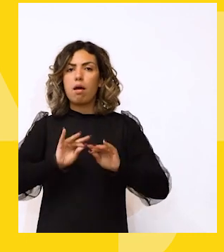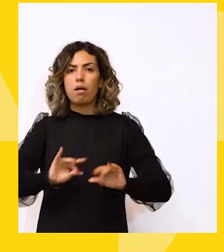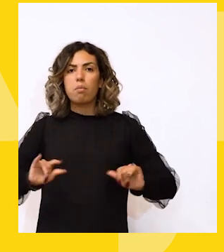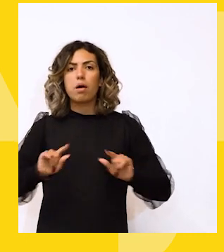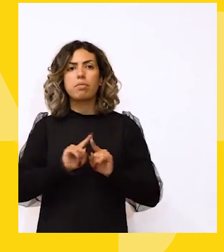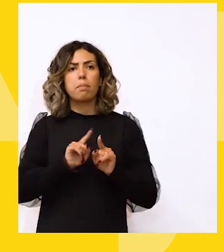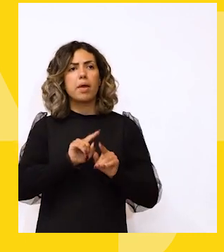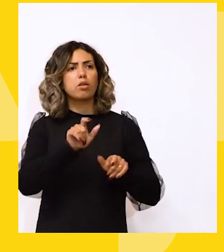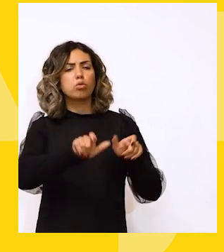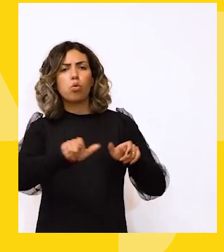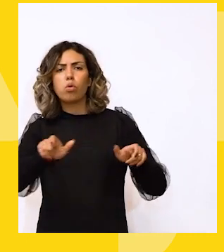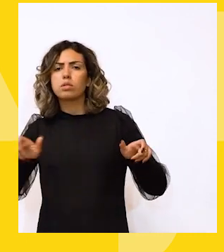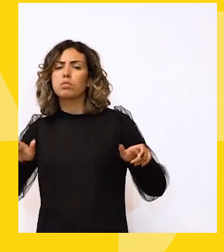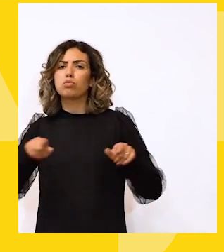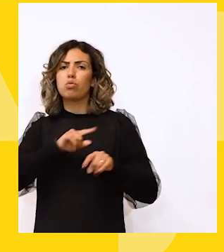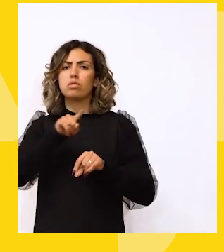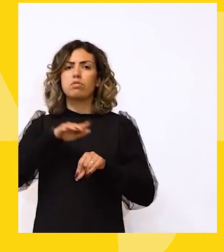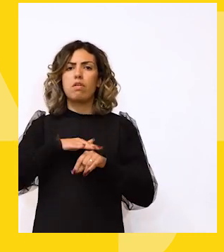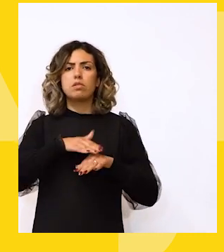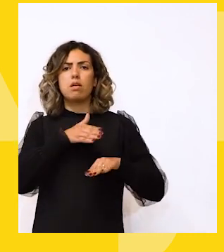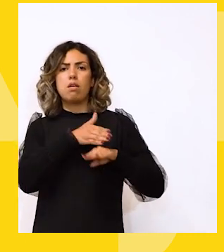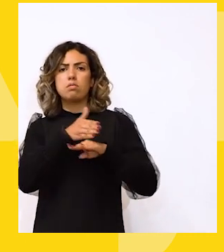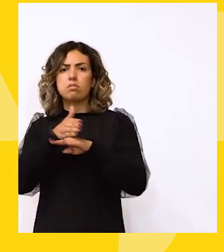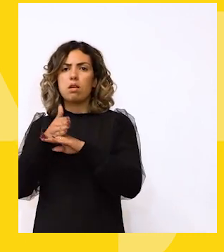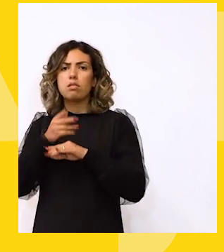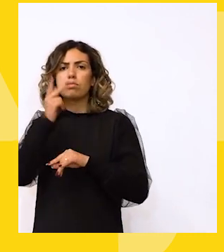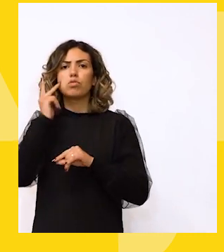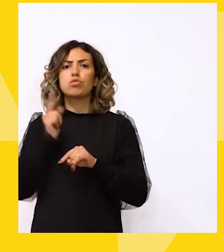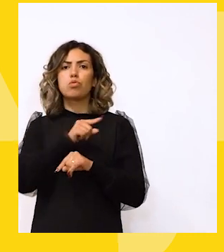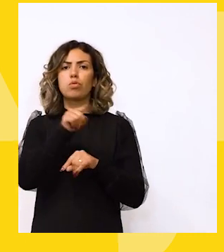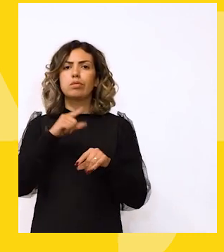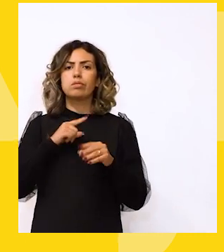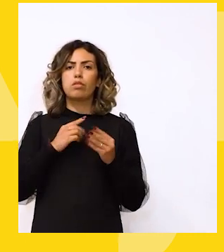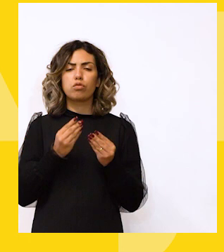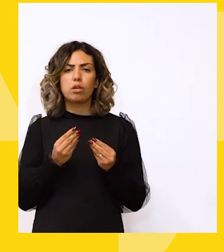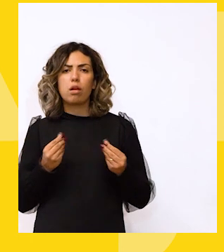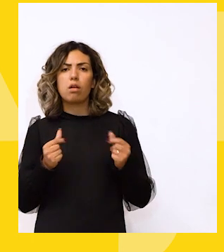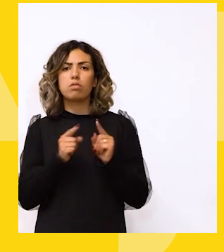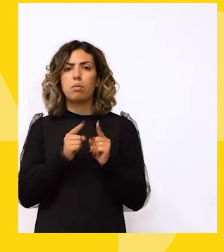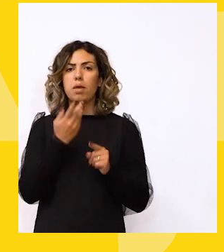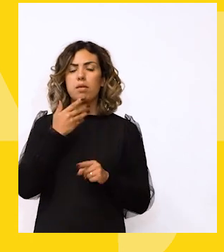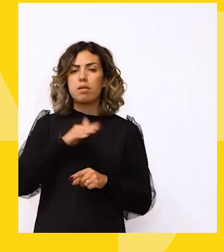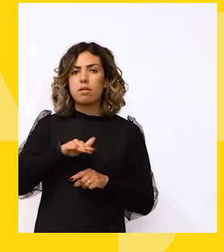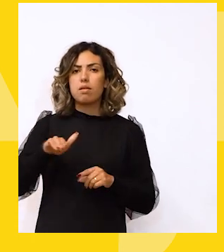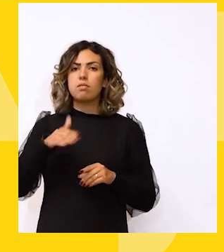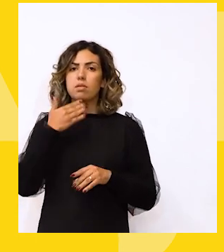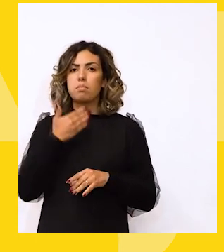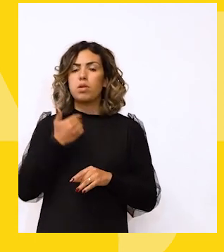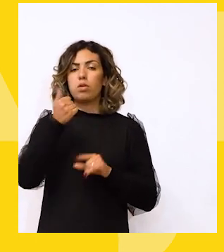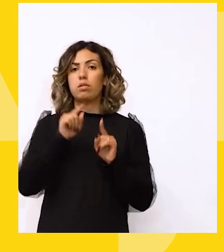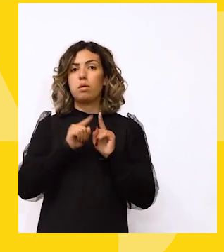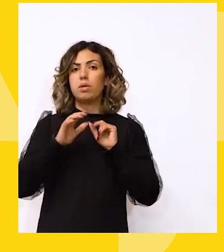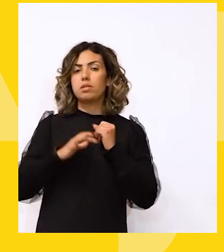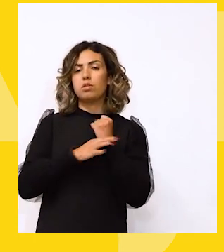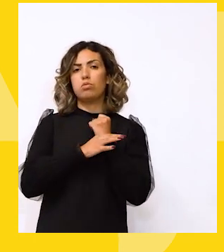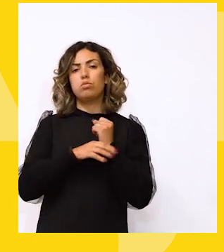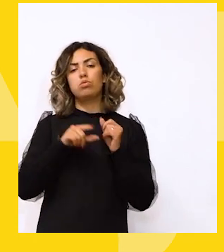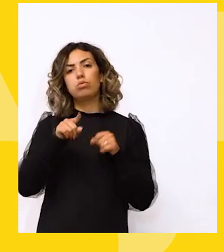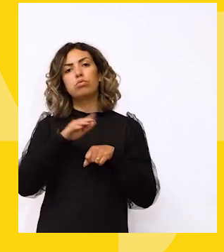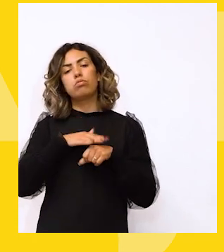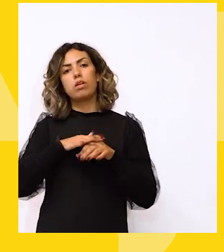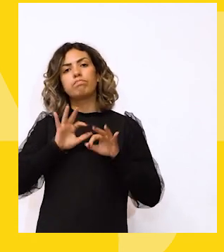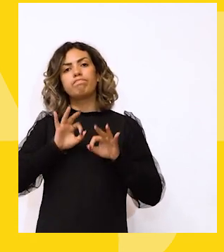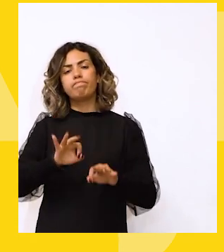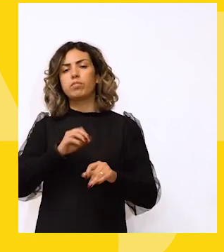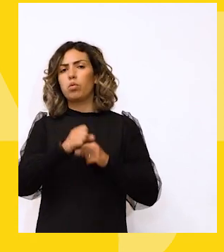todas as pessoas a gente particular Os Pobres e pessoas e situações vulneráveis e crianças alimentos seguros nutritivos o suficiente